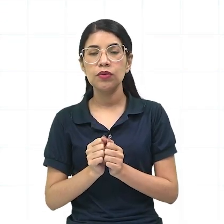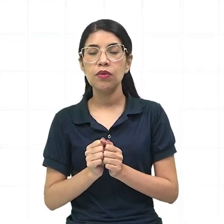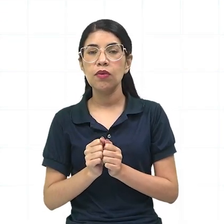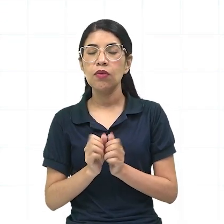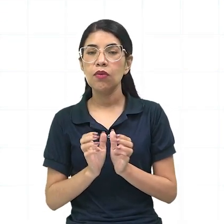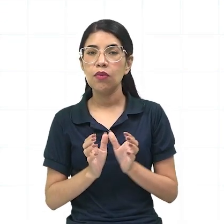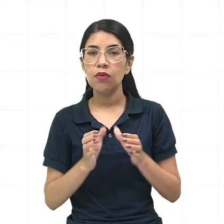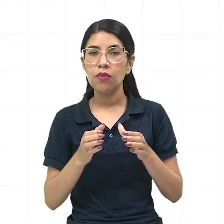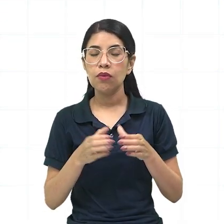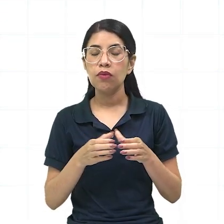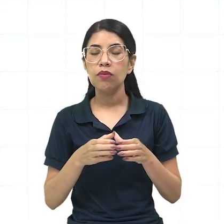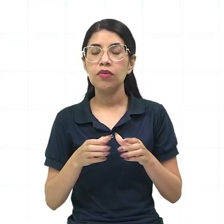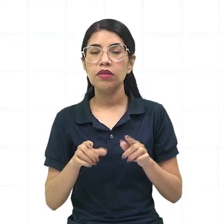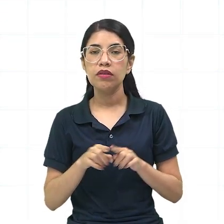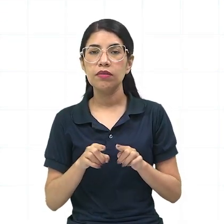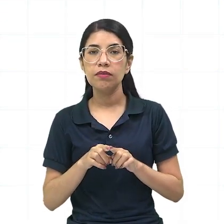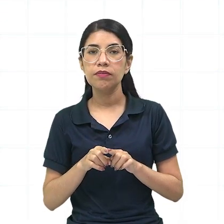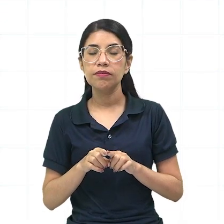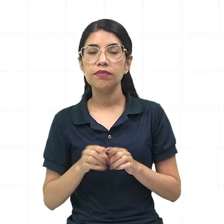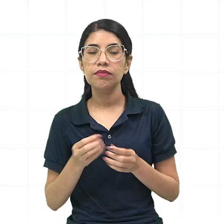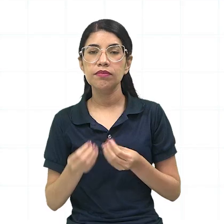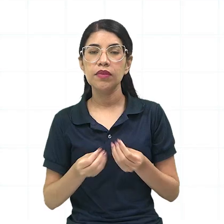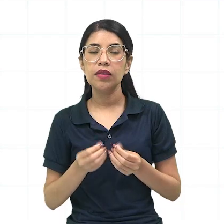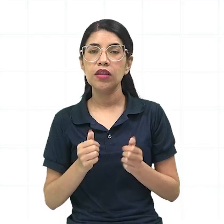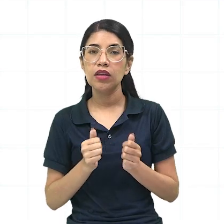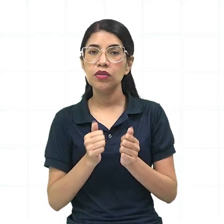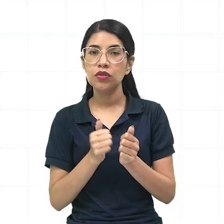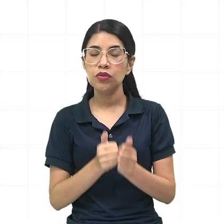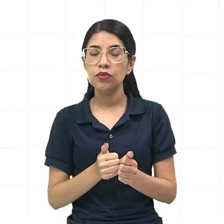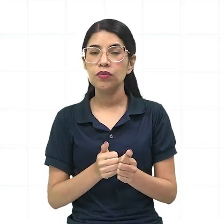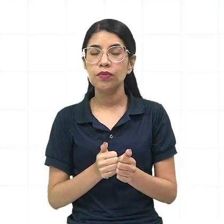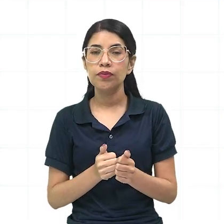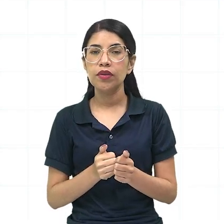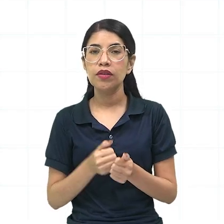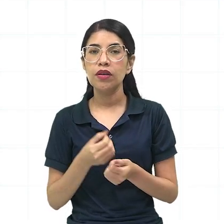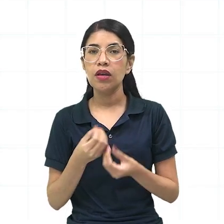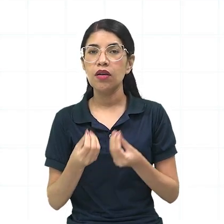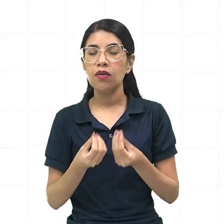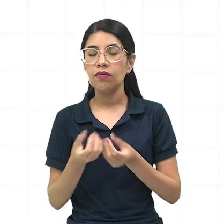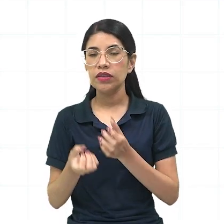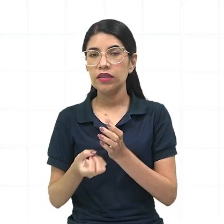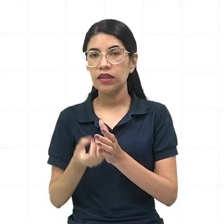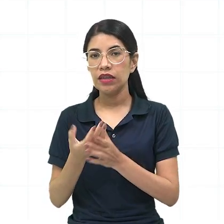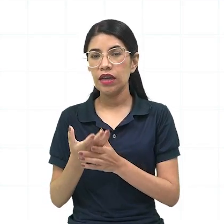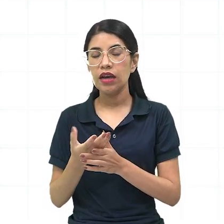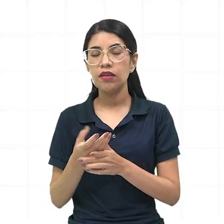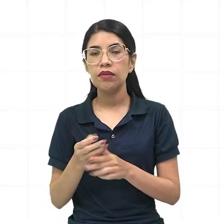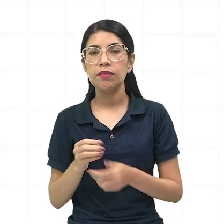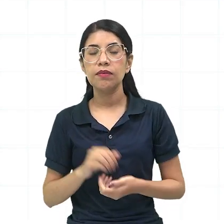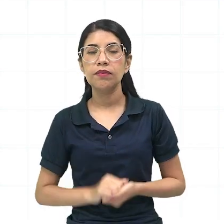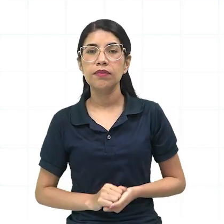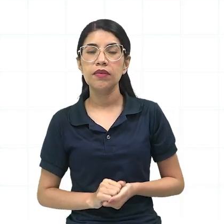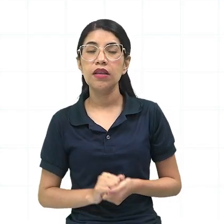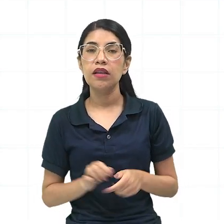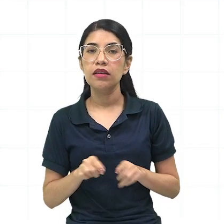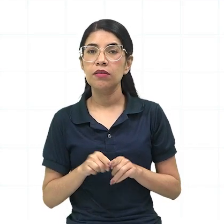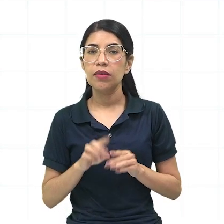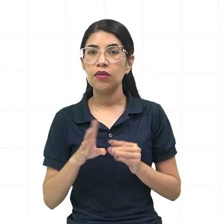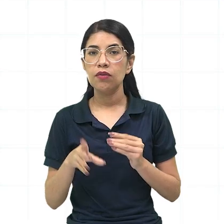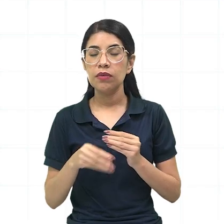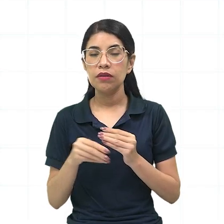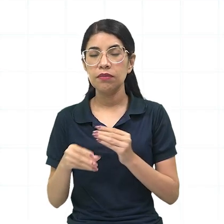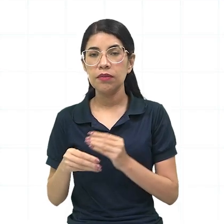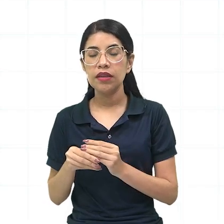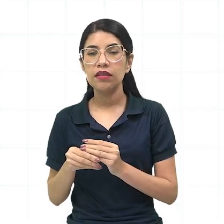toda a produção do espetáculo, acompanhando sempre a concepção dele, com vistas a ressaltar